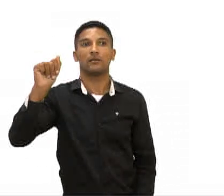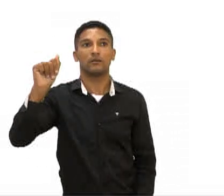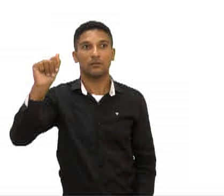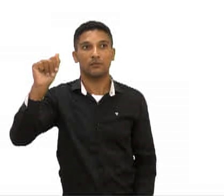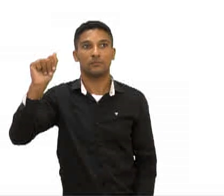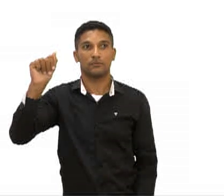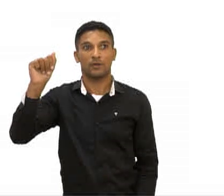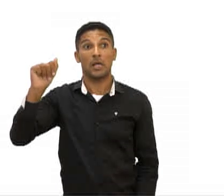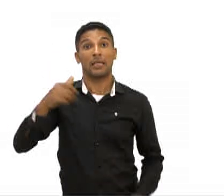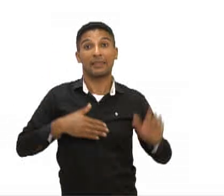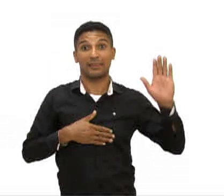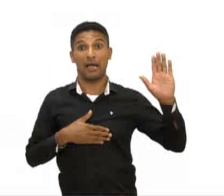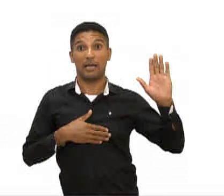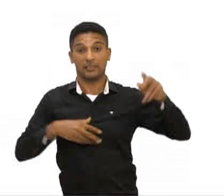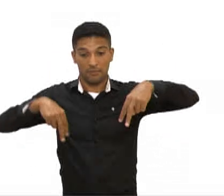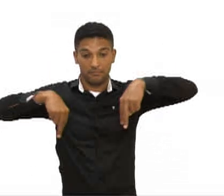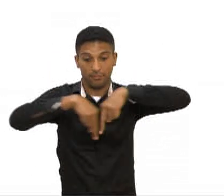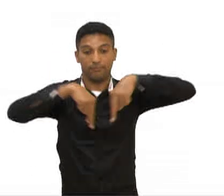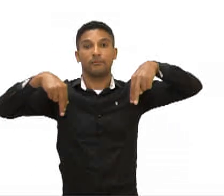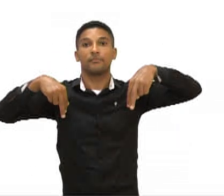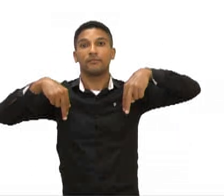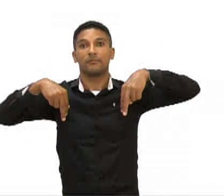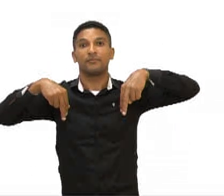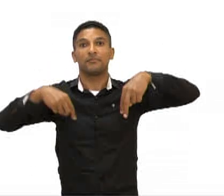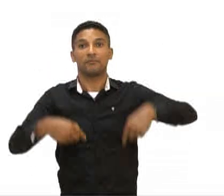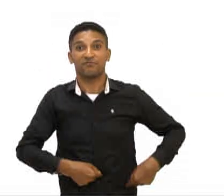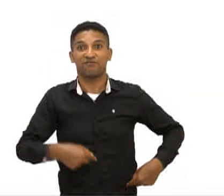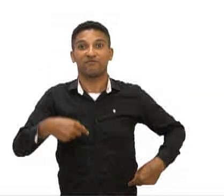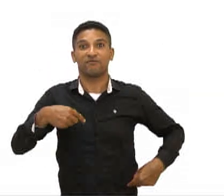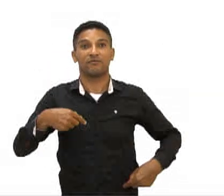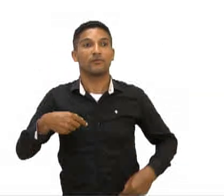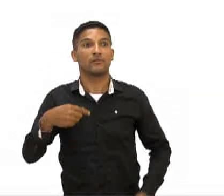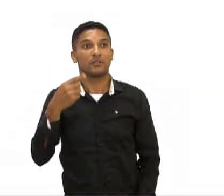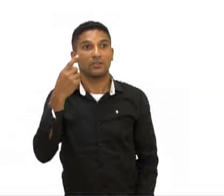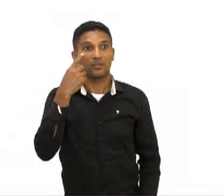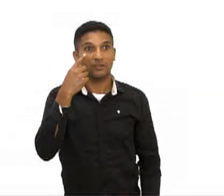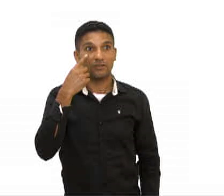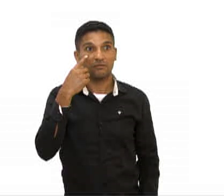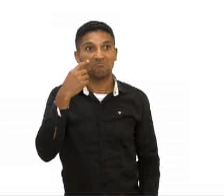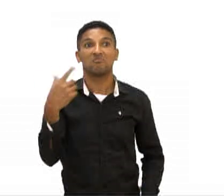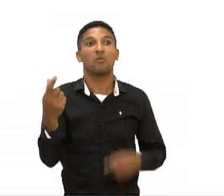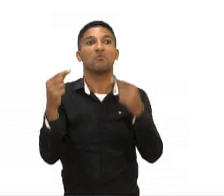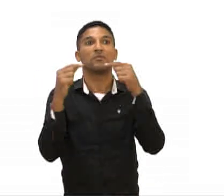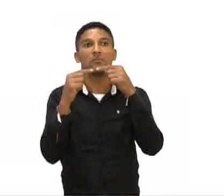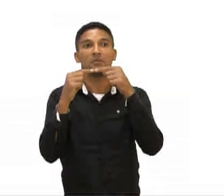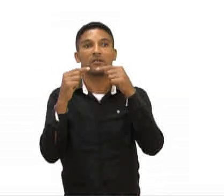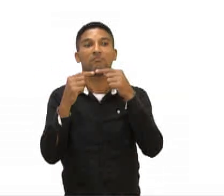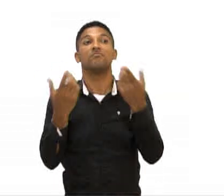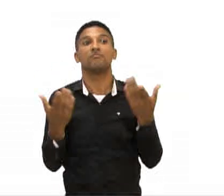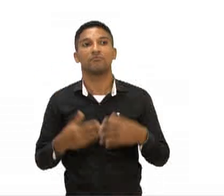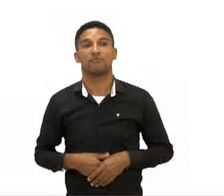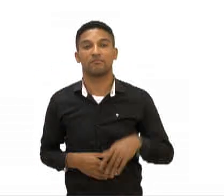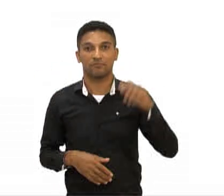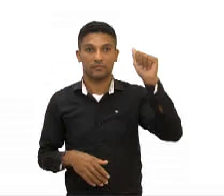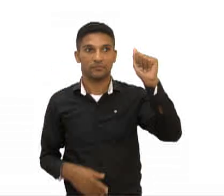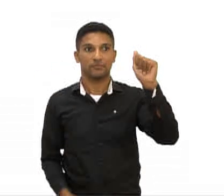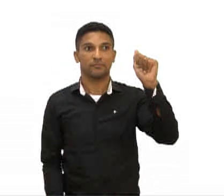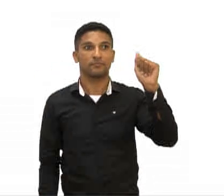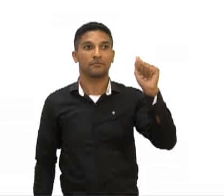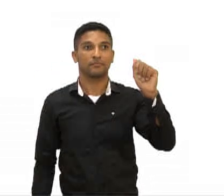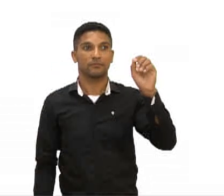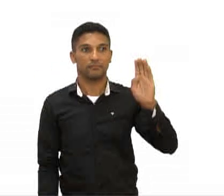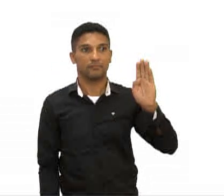Alternativa B. Danças com umbigadas vieram ao Brasil com outros nomes: lundu, lariate,